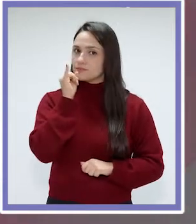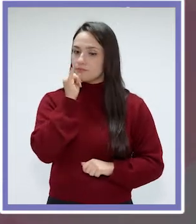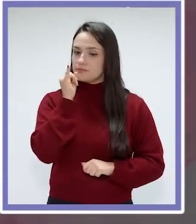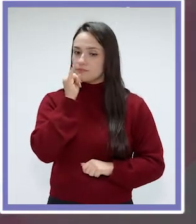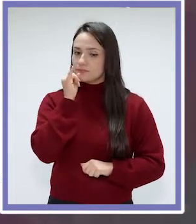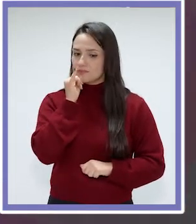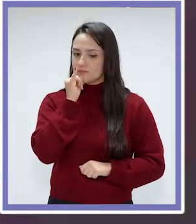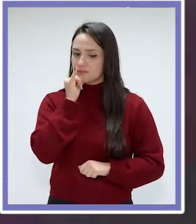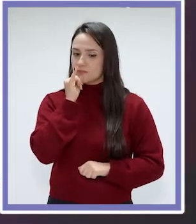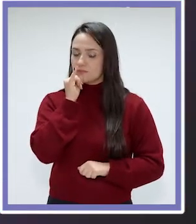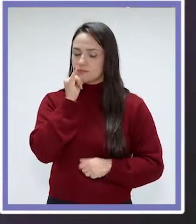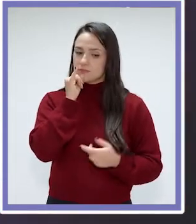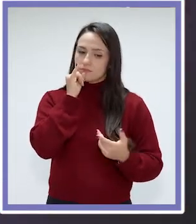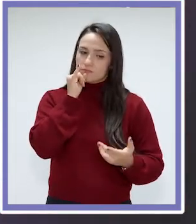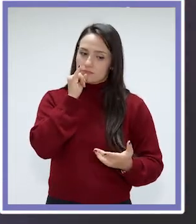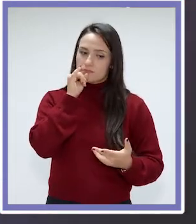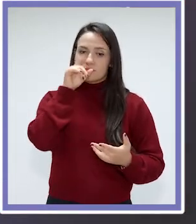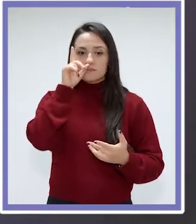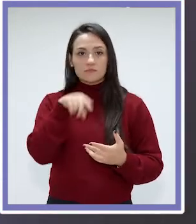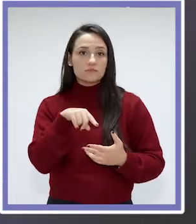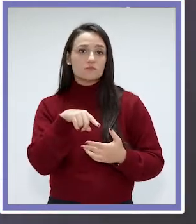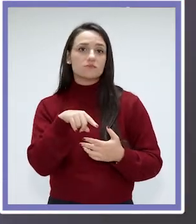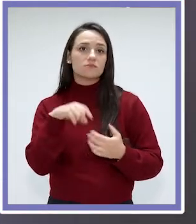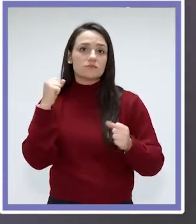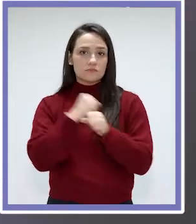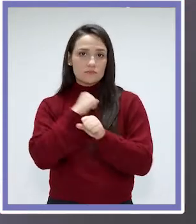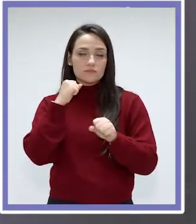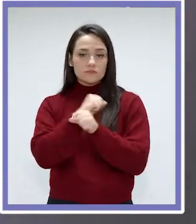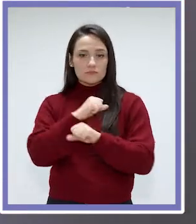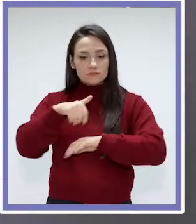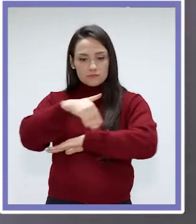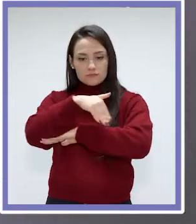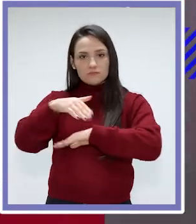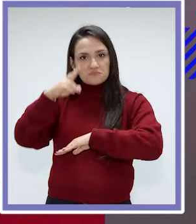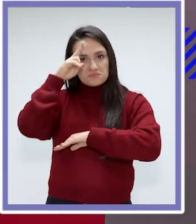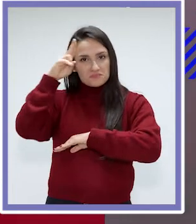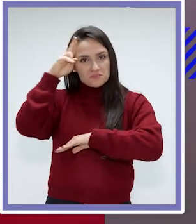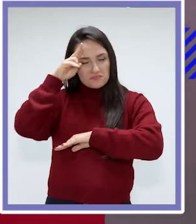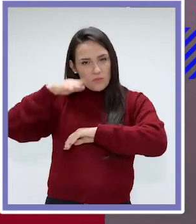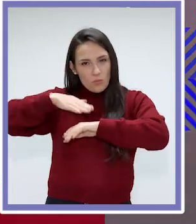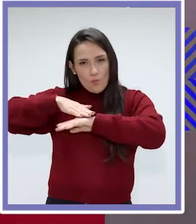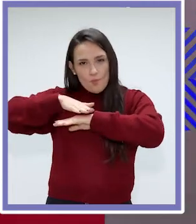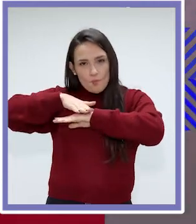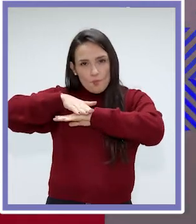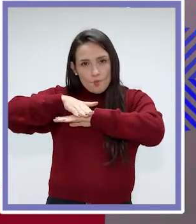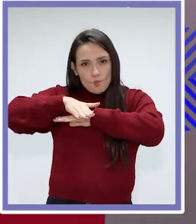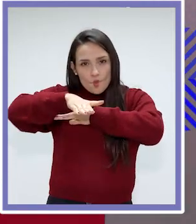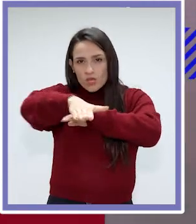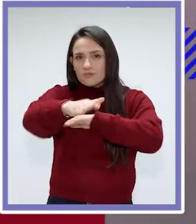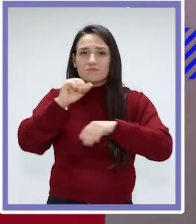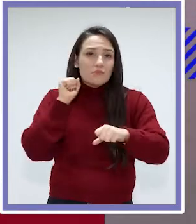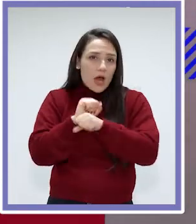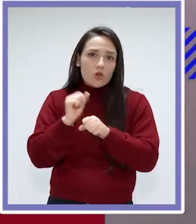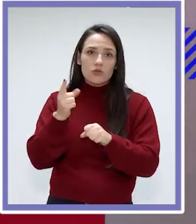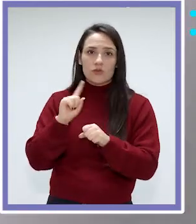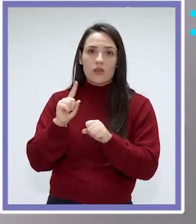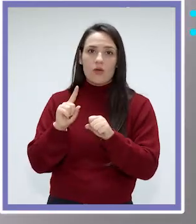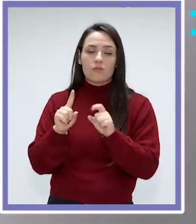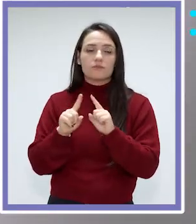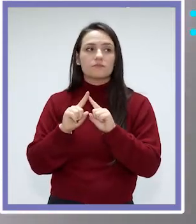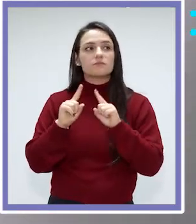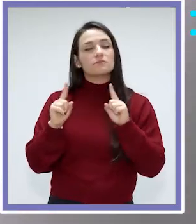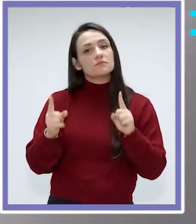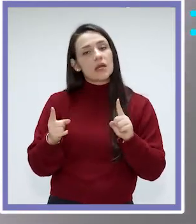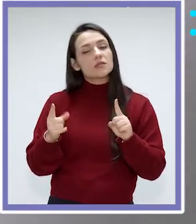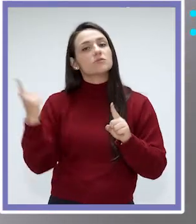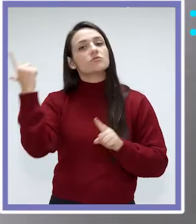que a gente tem acompanhado, isso não afetou tanto, por exemplo, a pavimentação da rodovia, principalmente na parte do Chaco, mas